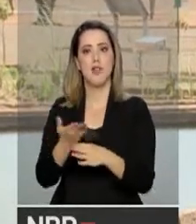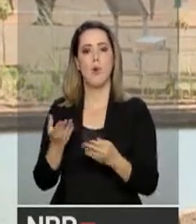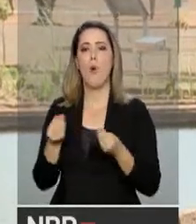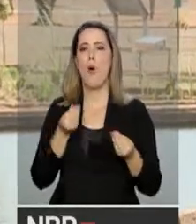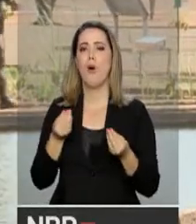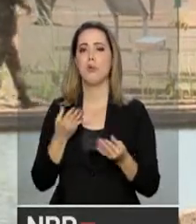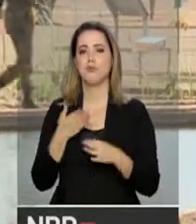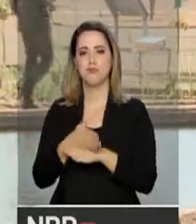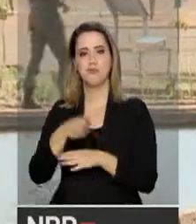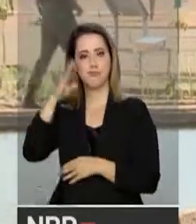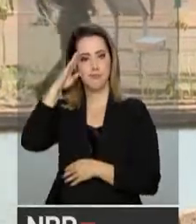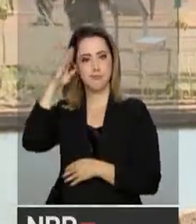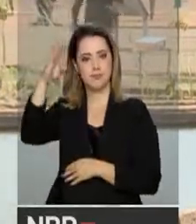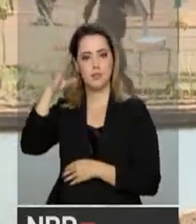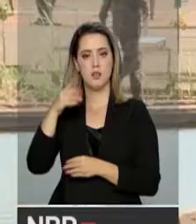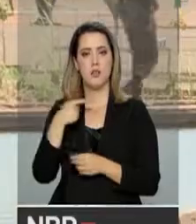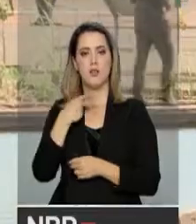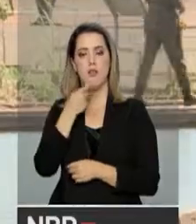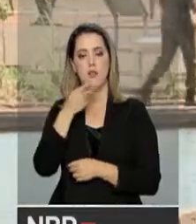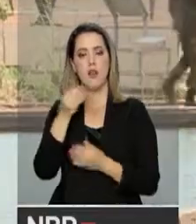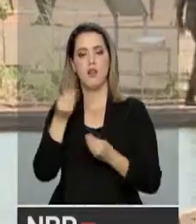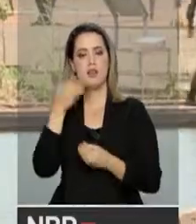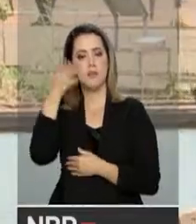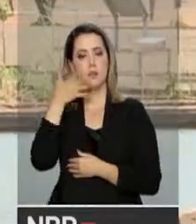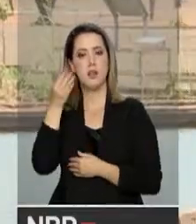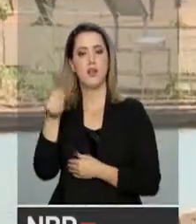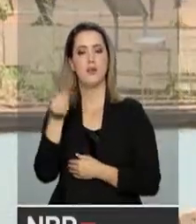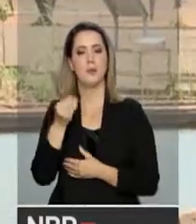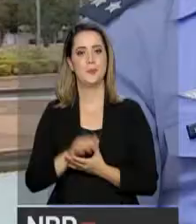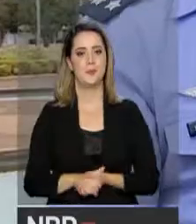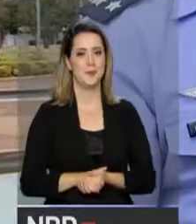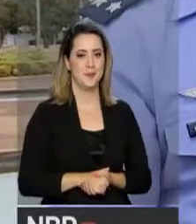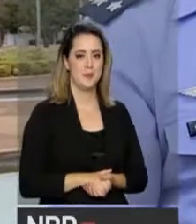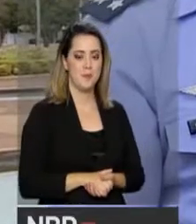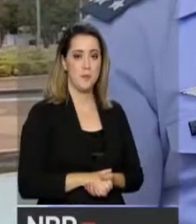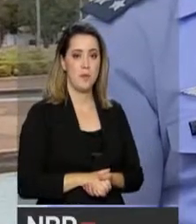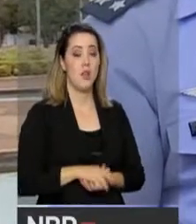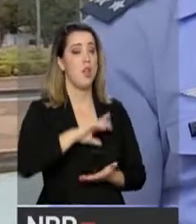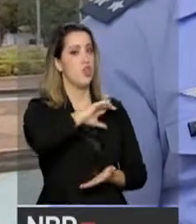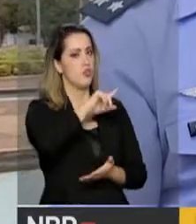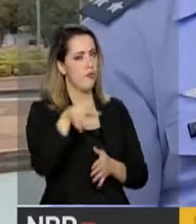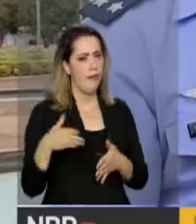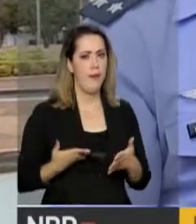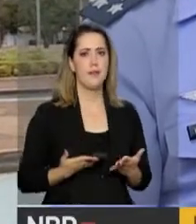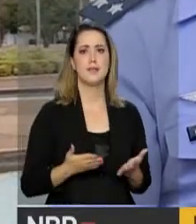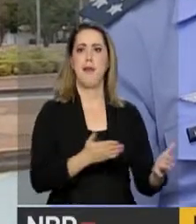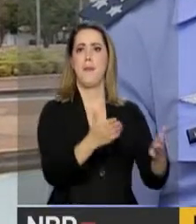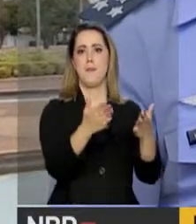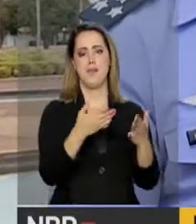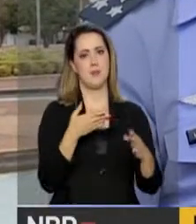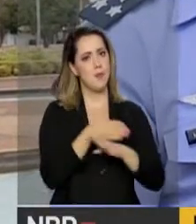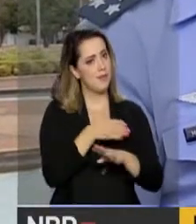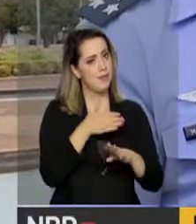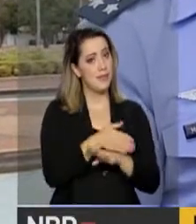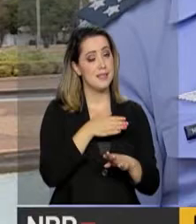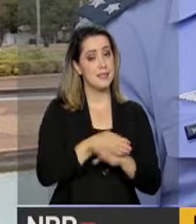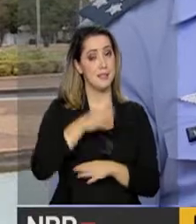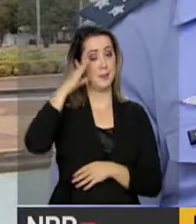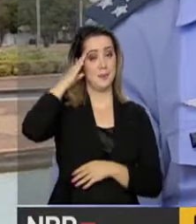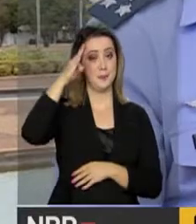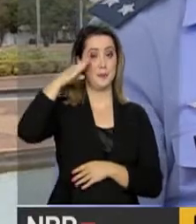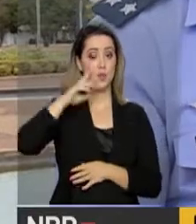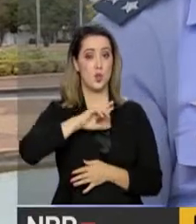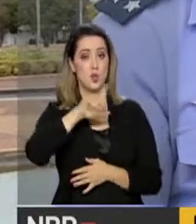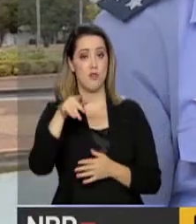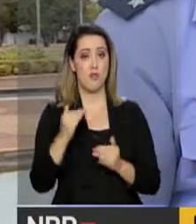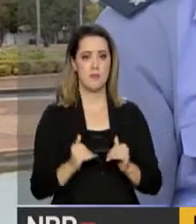aí para os nossos jovens que querem seguir essa carreira, Brigadeiro. São vários os caminhos para ingresso nas Forças Armadas. Nós temos nos